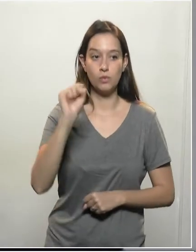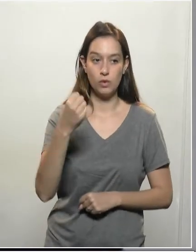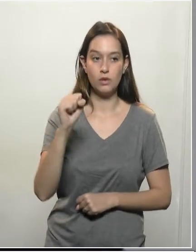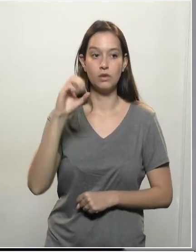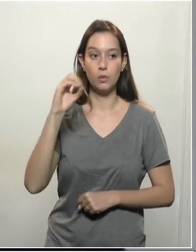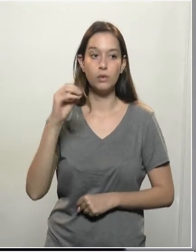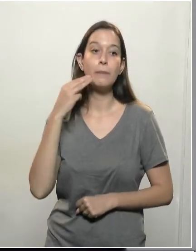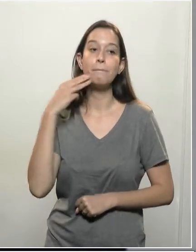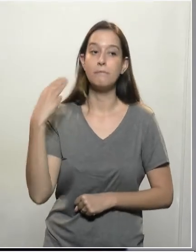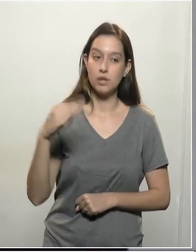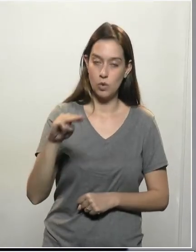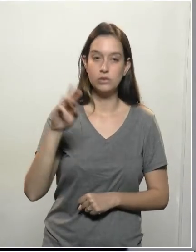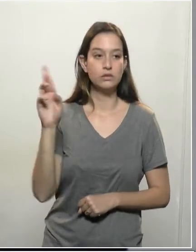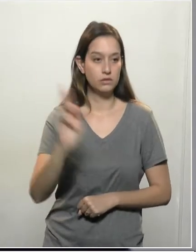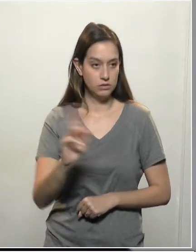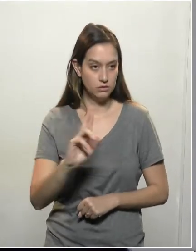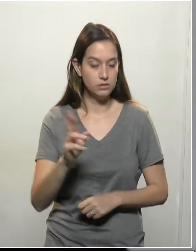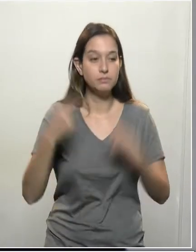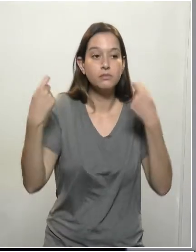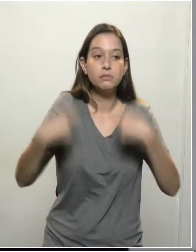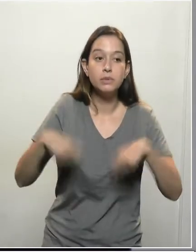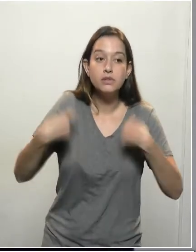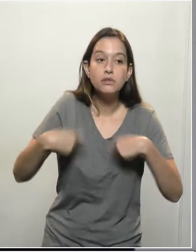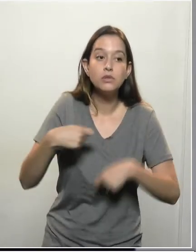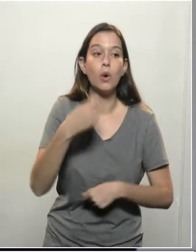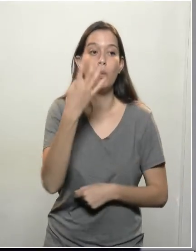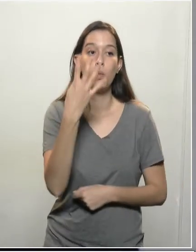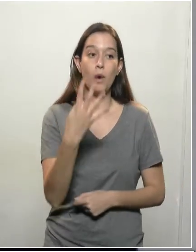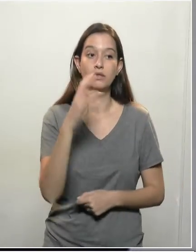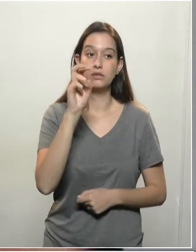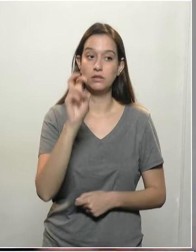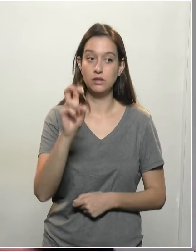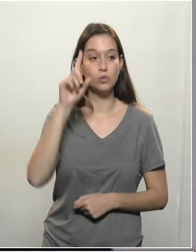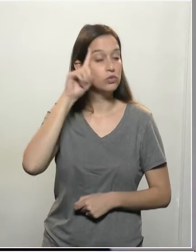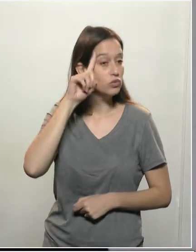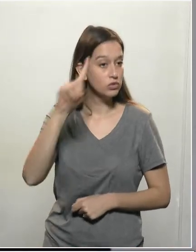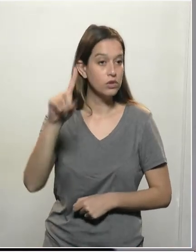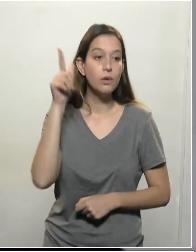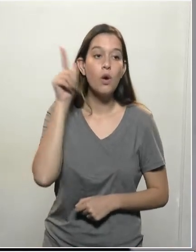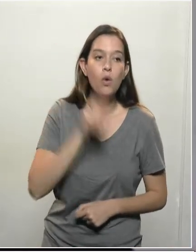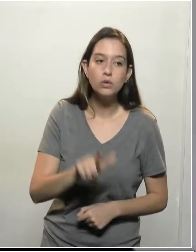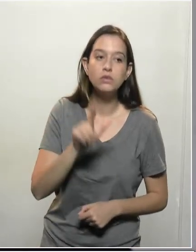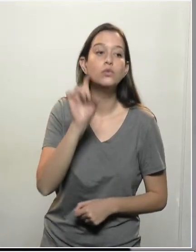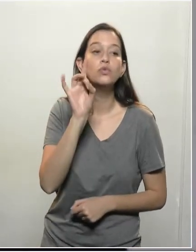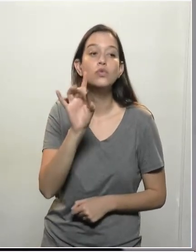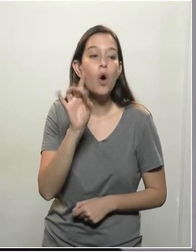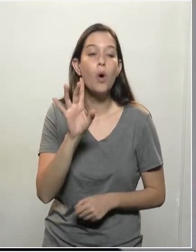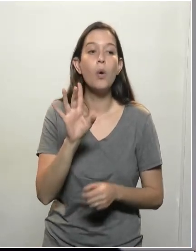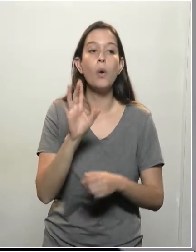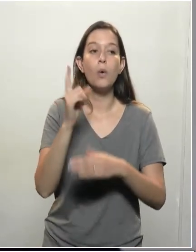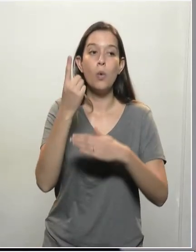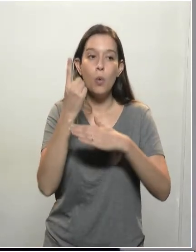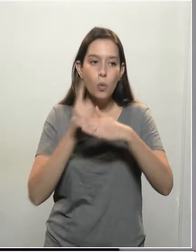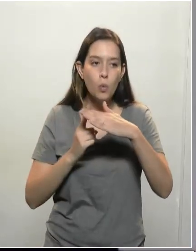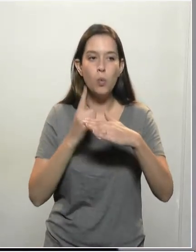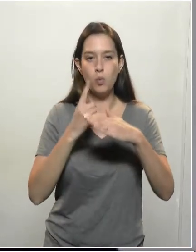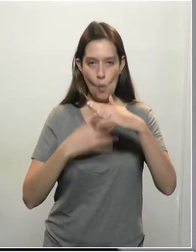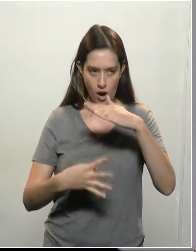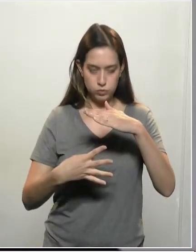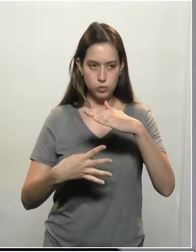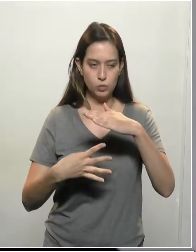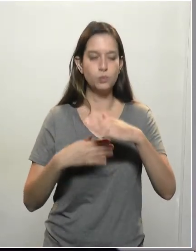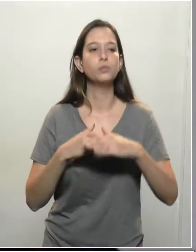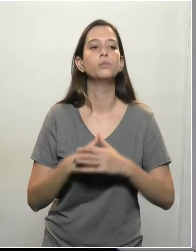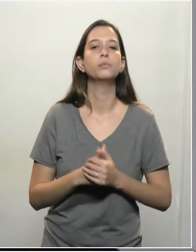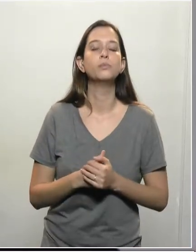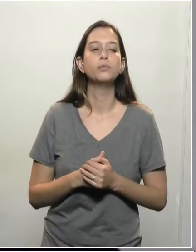liberar um quarto do proposto. Se a gente colocar diante da propaganda de um bi, seria equivalente